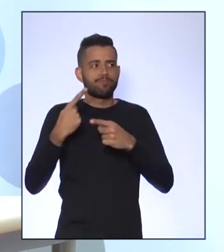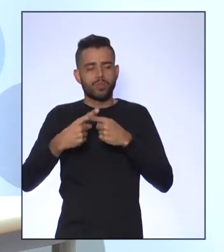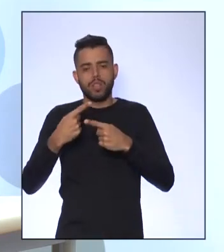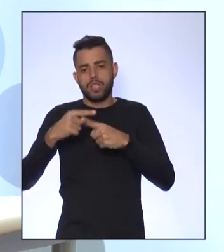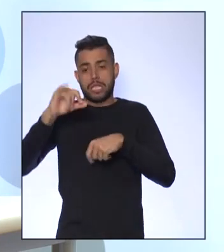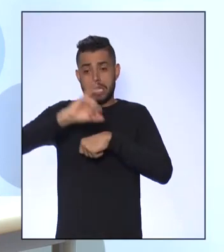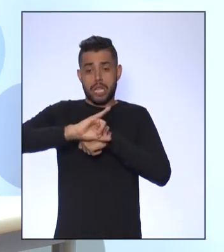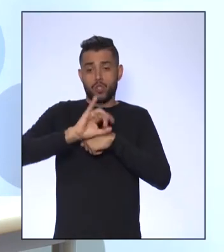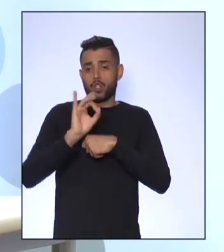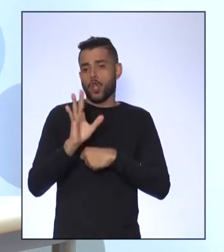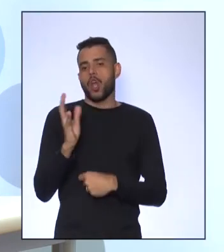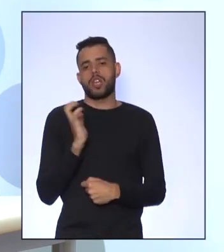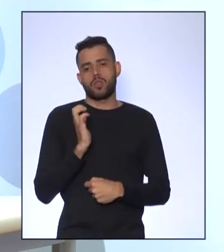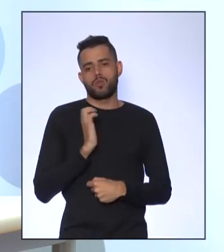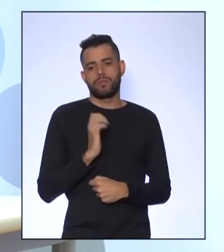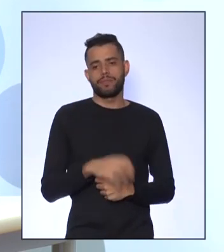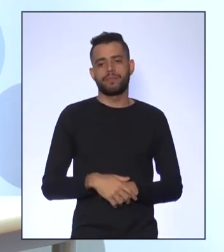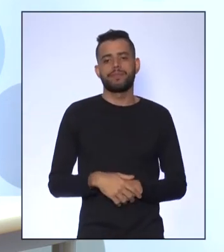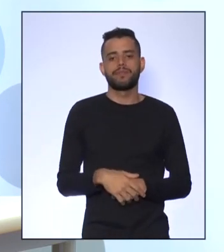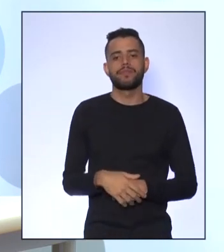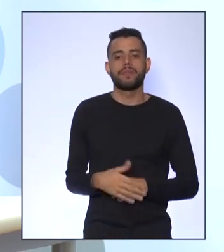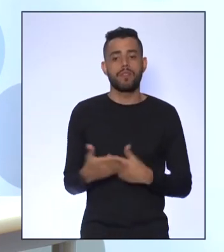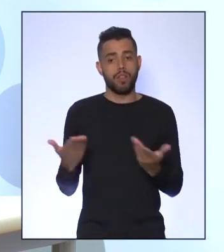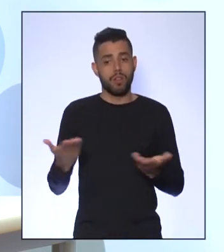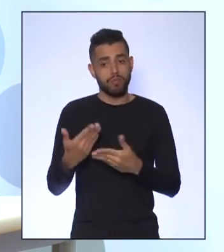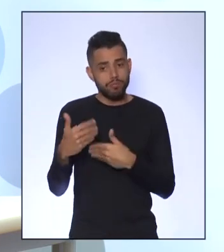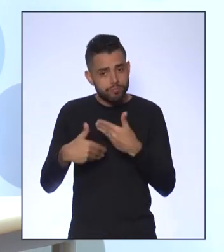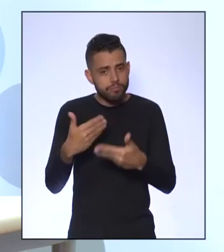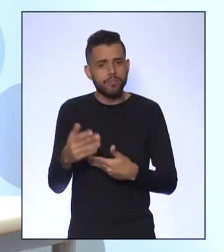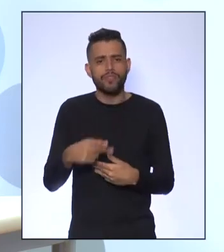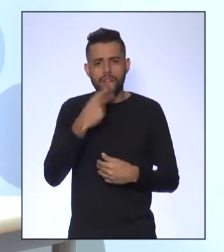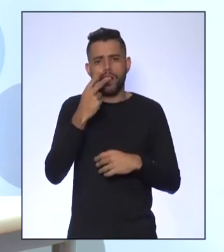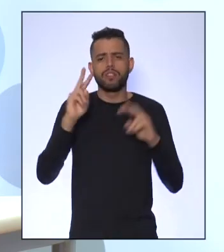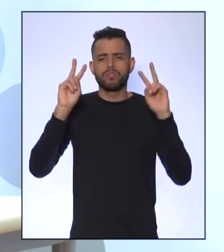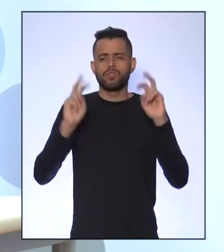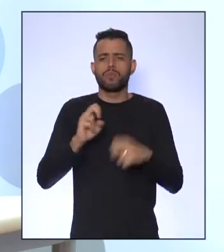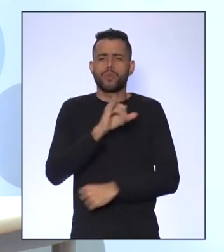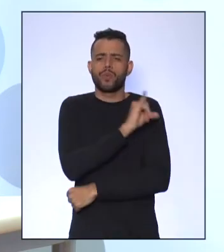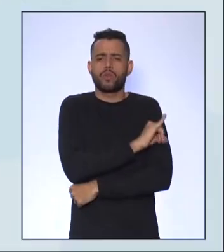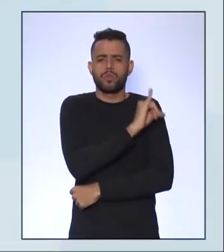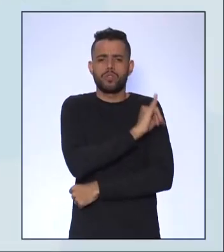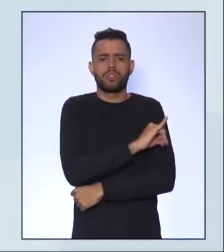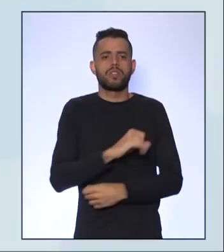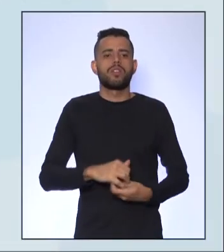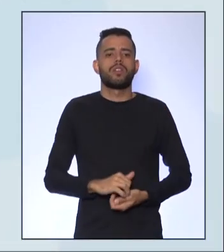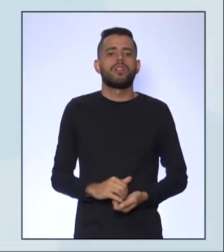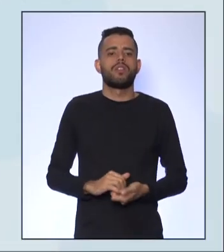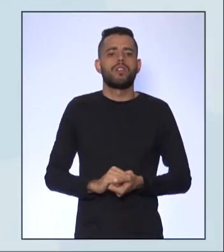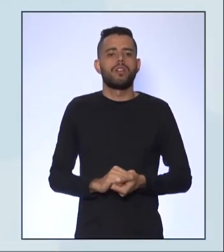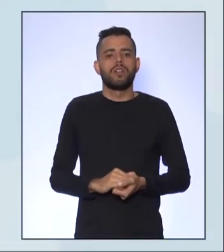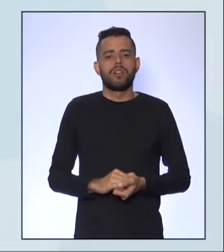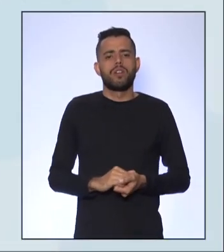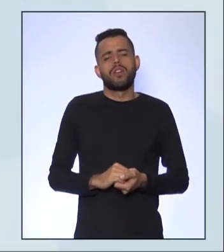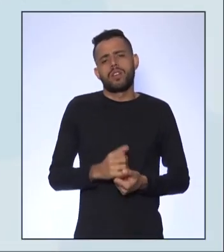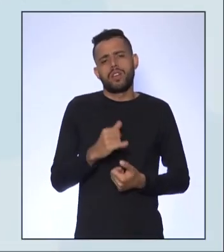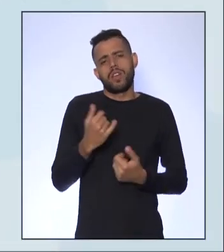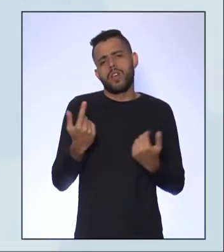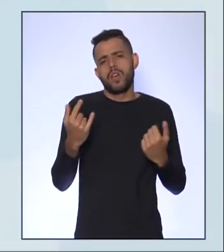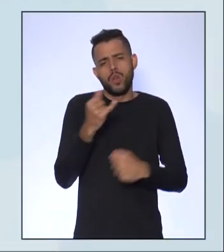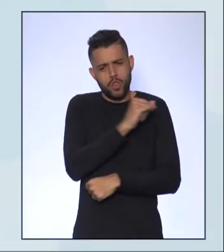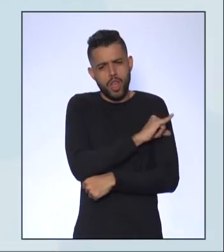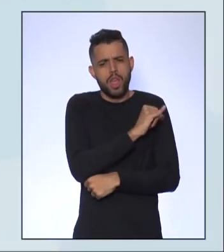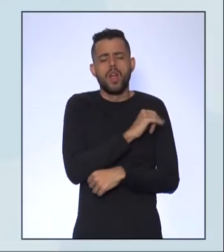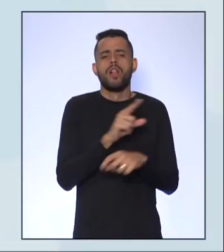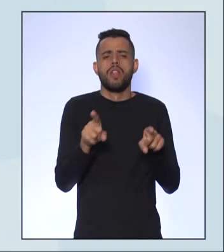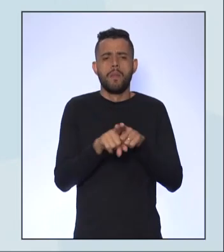do centro. Agora vamos avançar um pouquinho, agora a gente vai falar um pouquinho do Rio de Janeiro, tá bom? O Rio de Janeiro, igual São Paulo, também